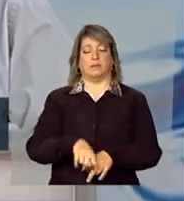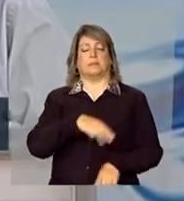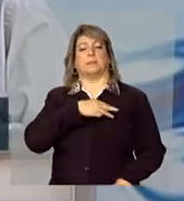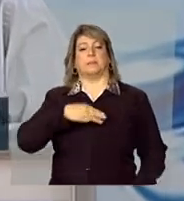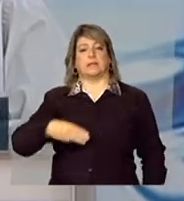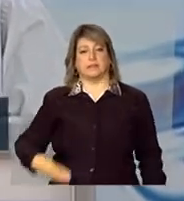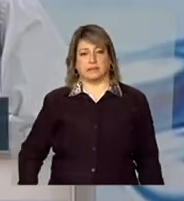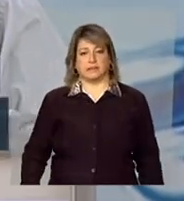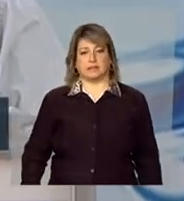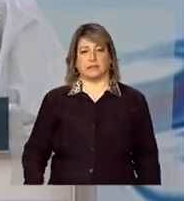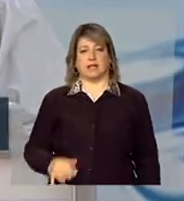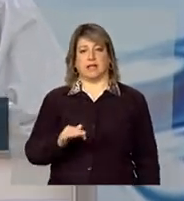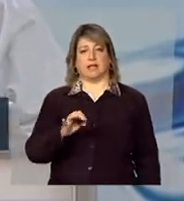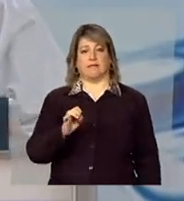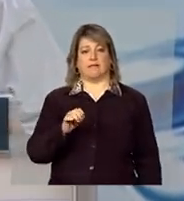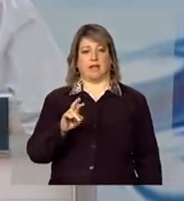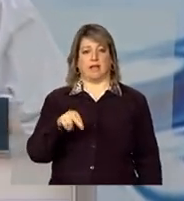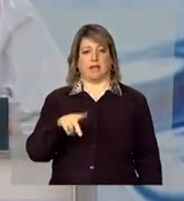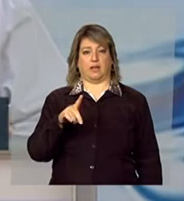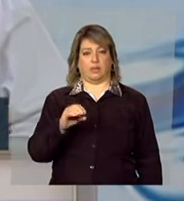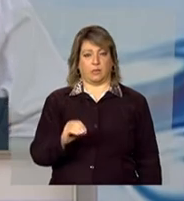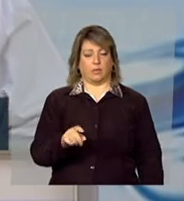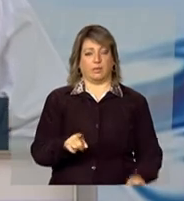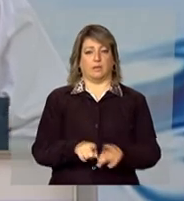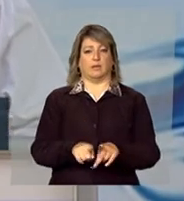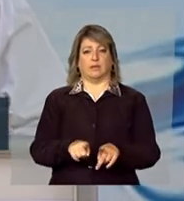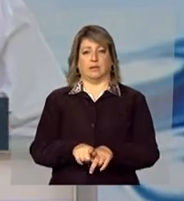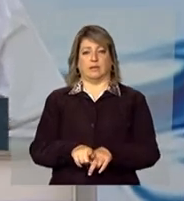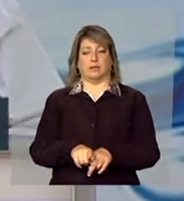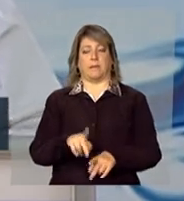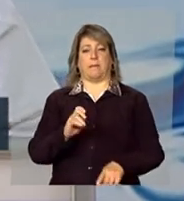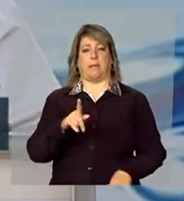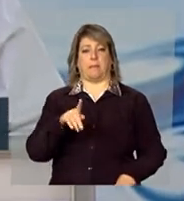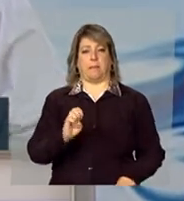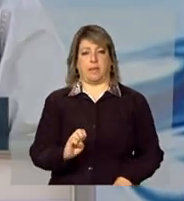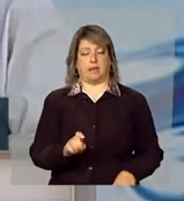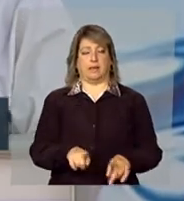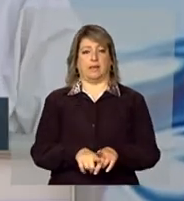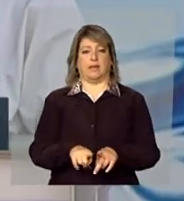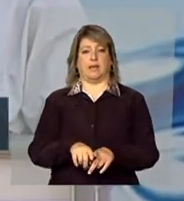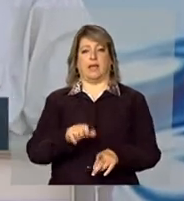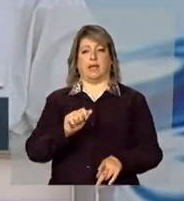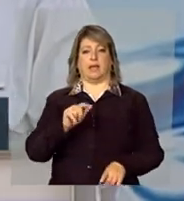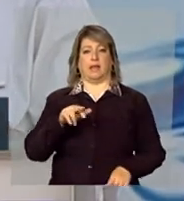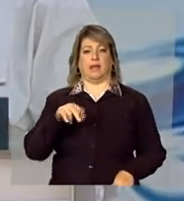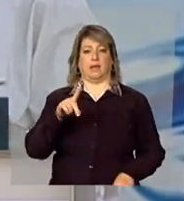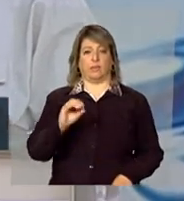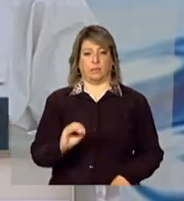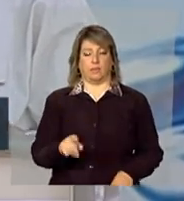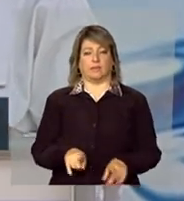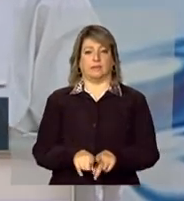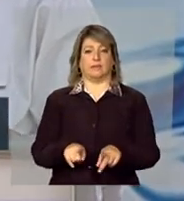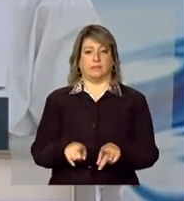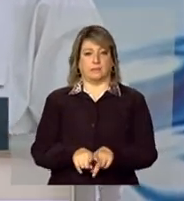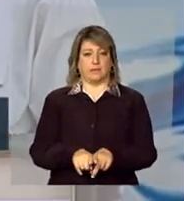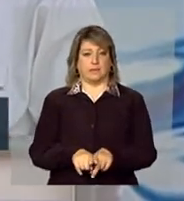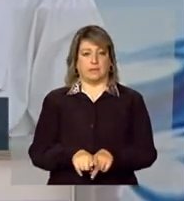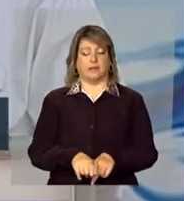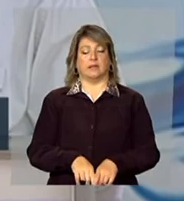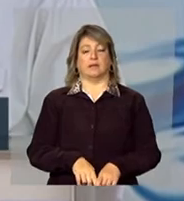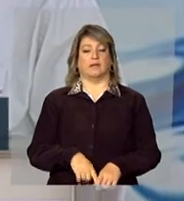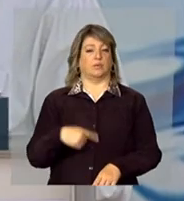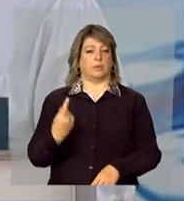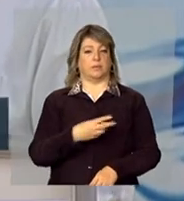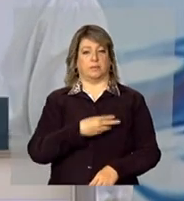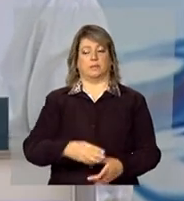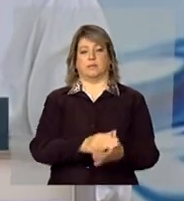ministros Fernando Bezerra, Pepe Vargas, Aguinaldo Ribeiro e também ao general